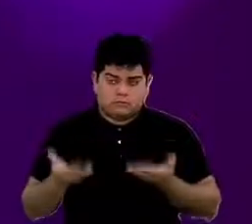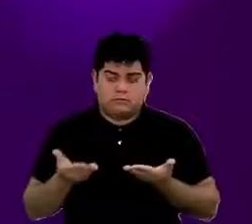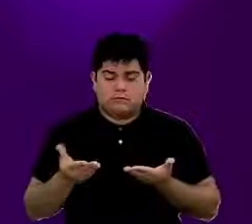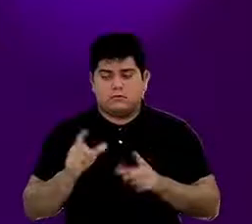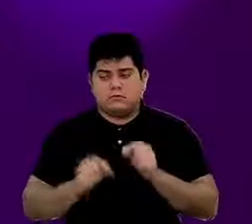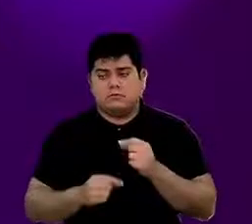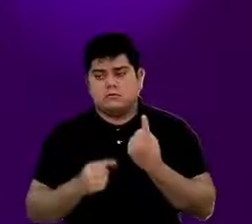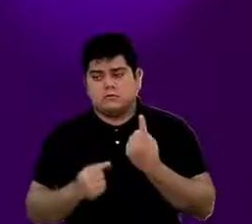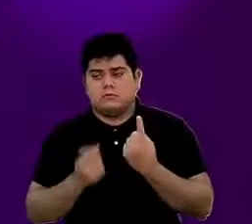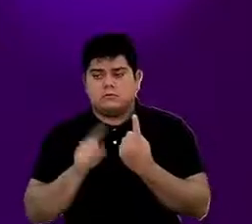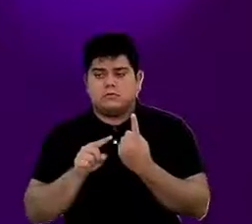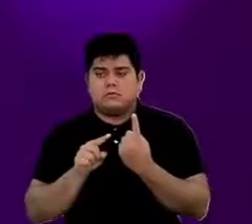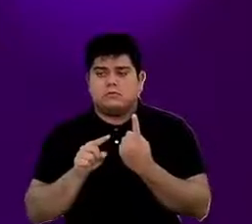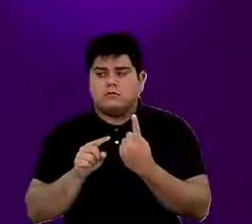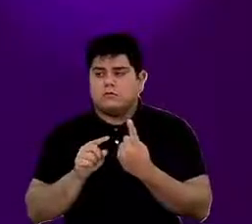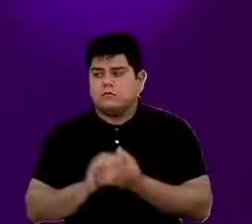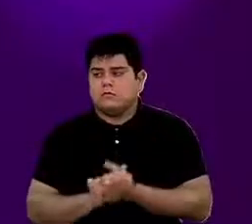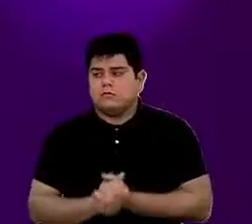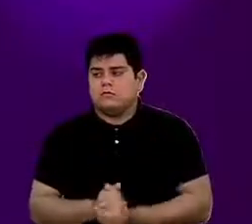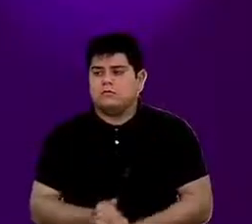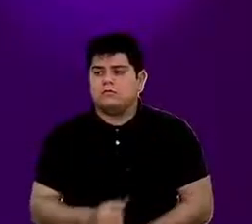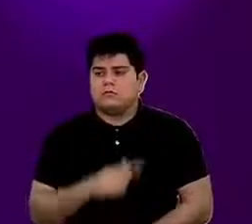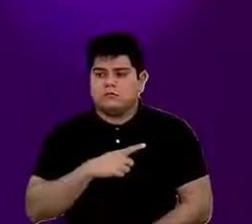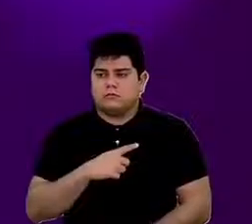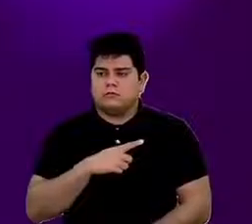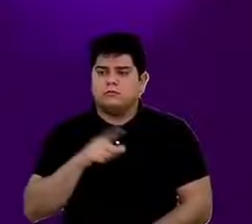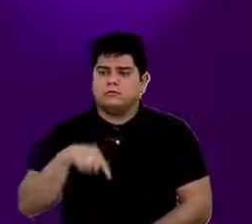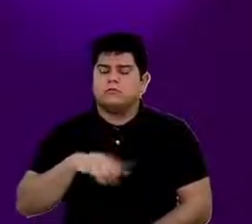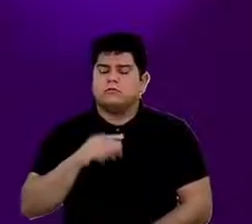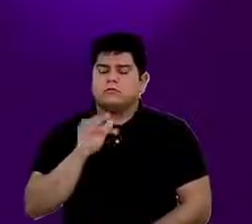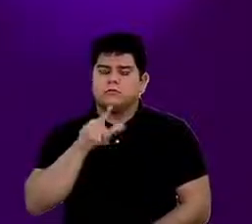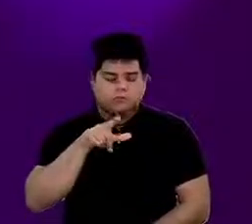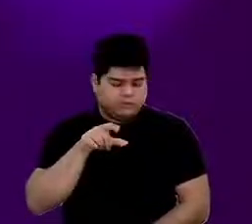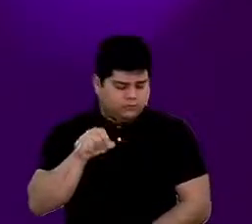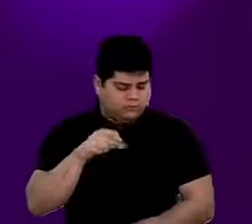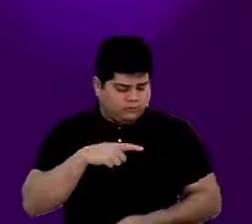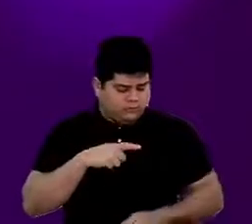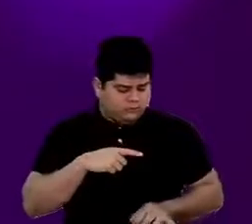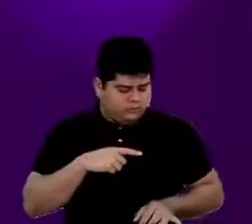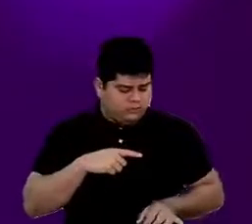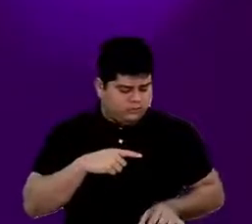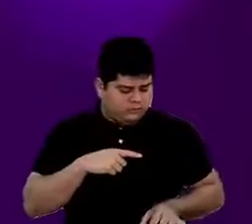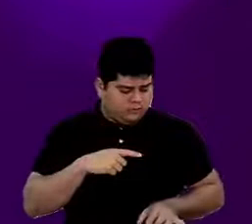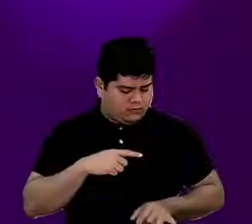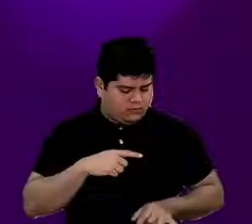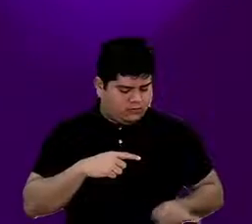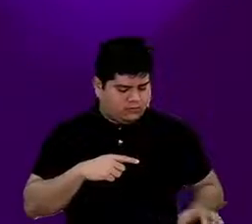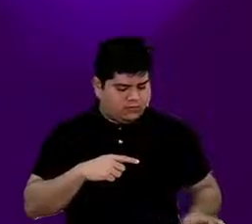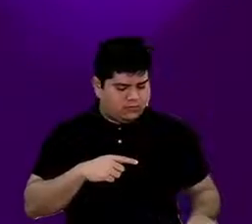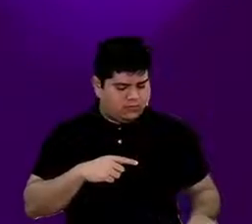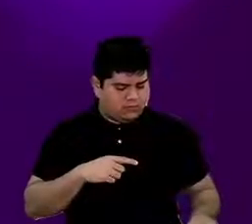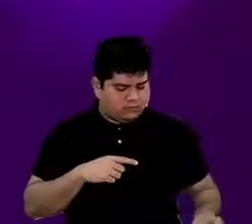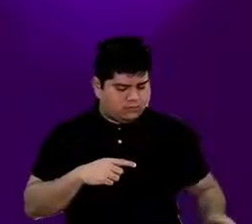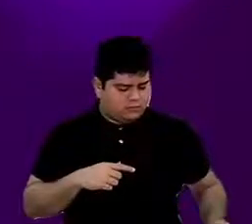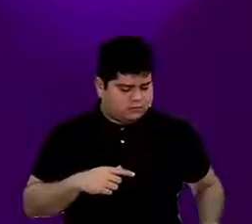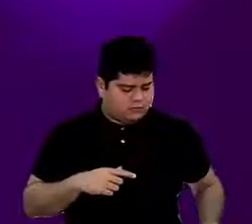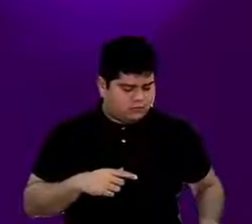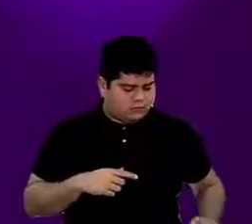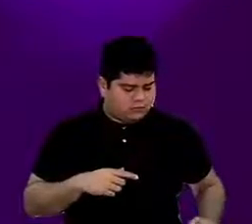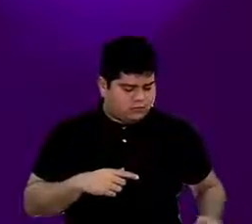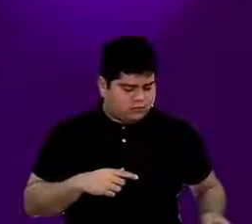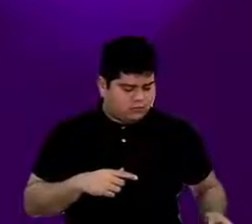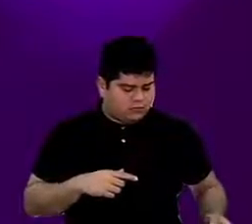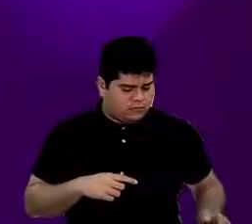é 1,57. Então, a reserva de fluxo está alterada em todo o coração. Além daquela